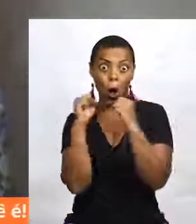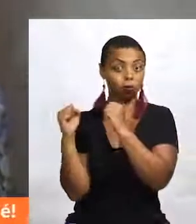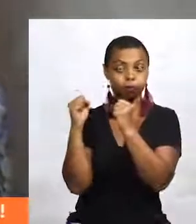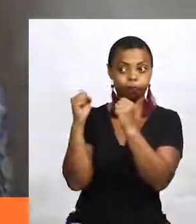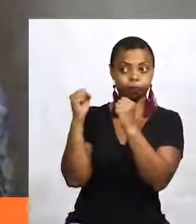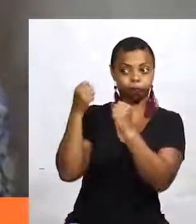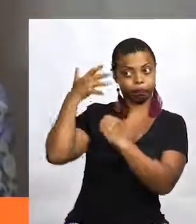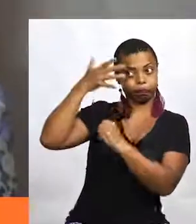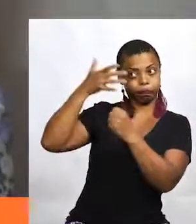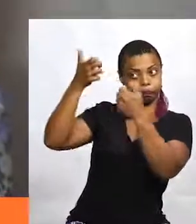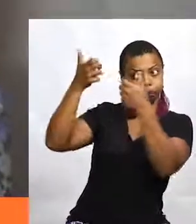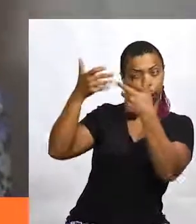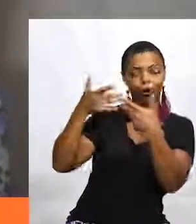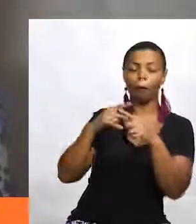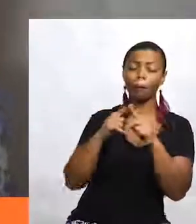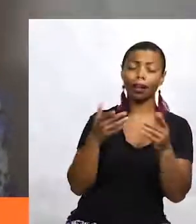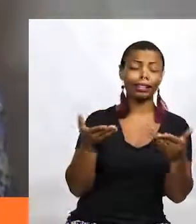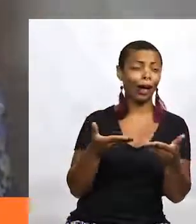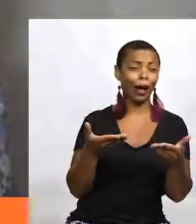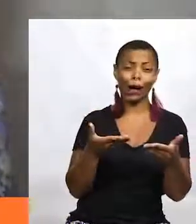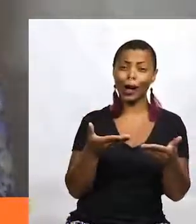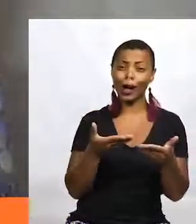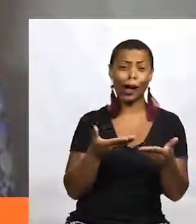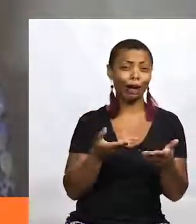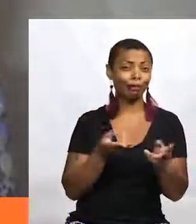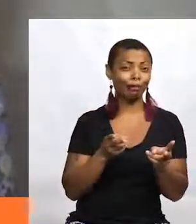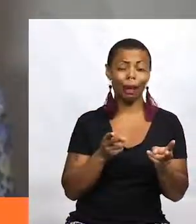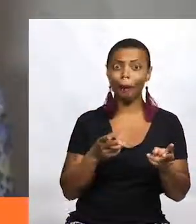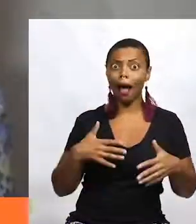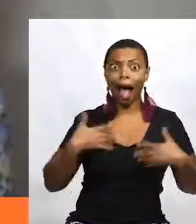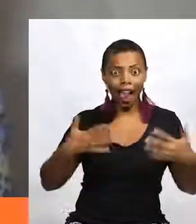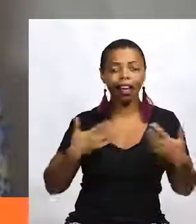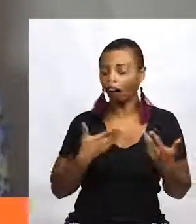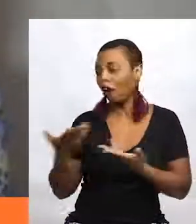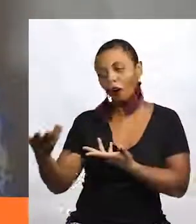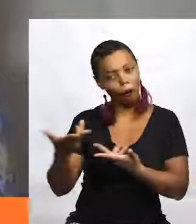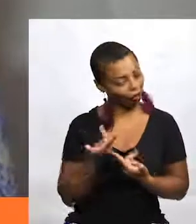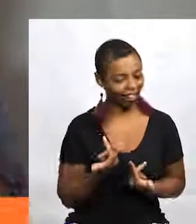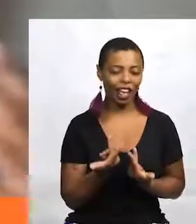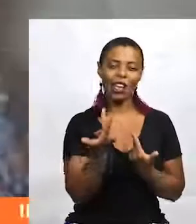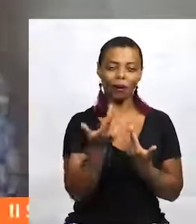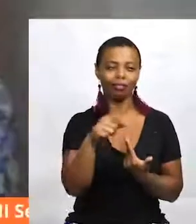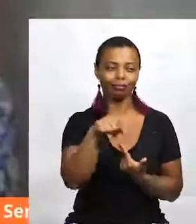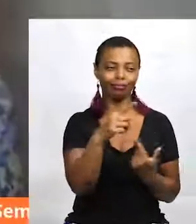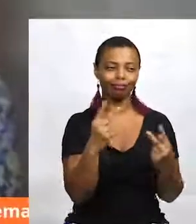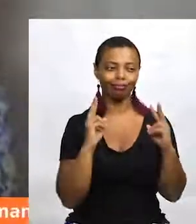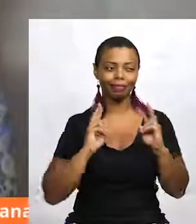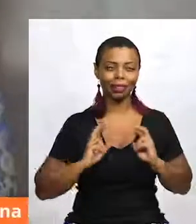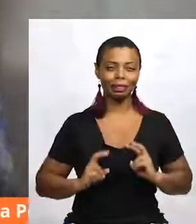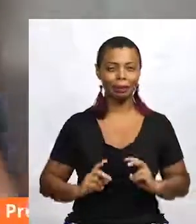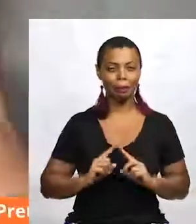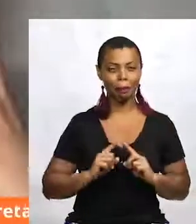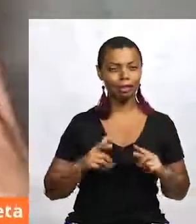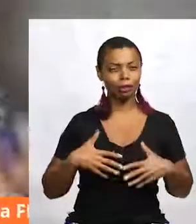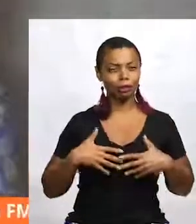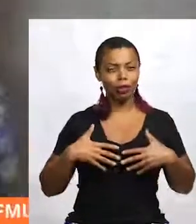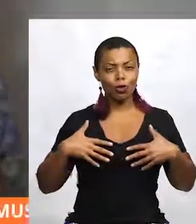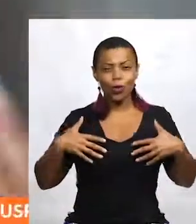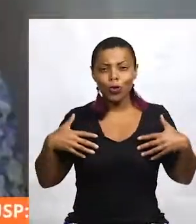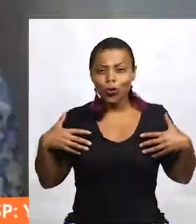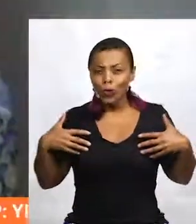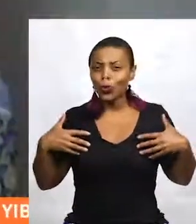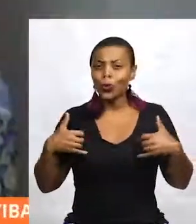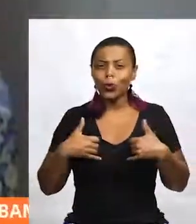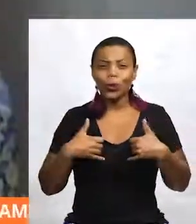eu não tenho como também não de deixar de chamar com essa alegria aqui que vocês estão vendo. O orgulho, pretidão, Rita